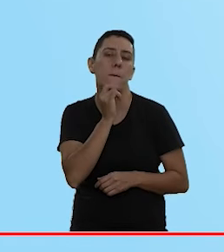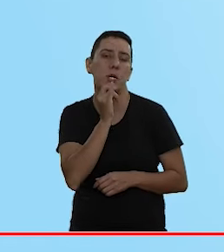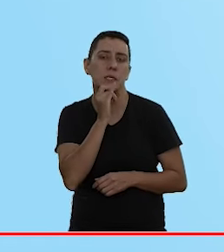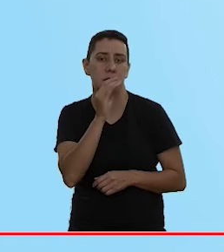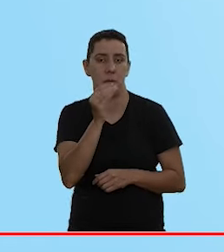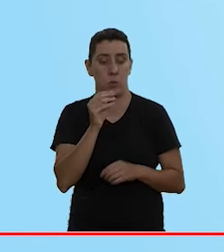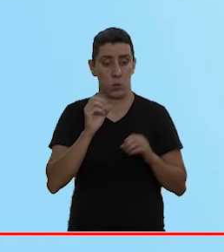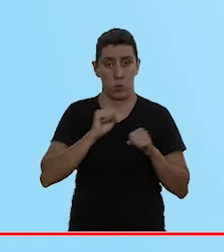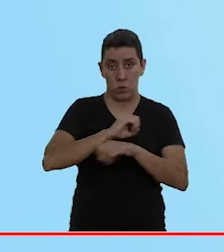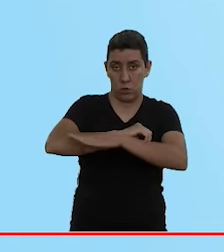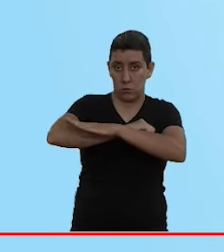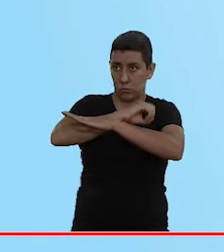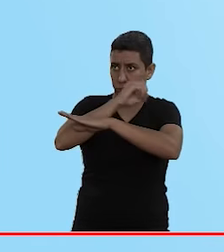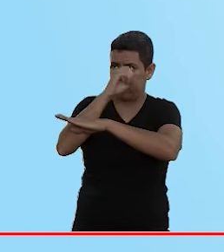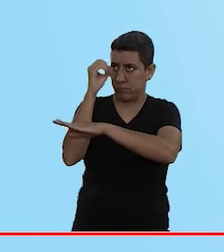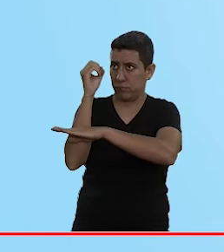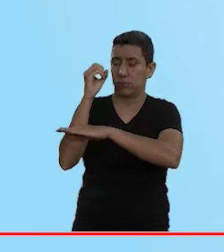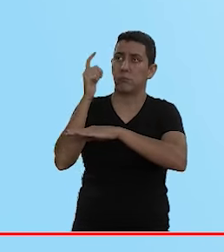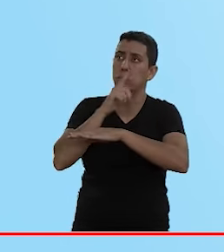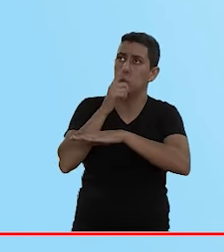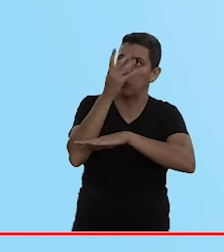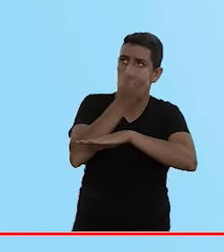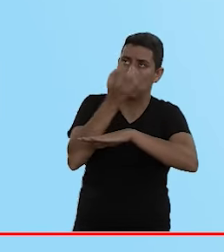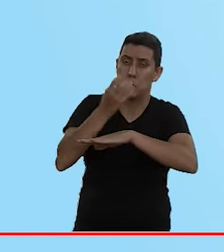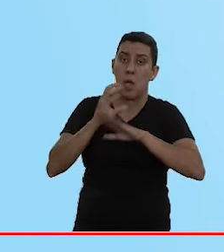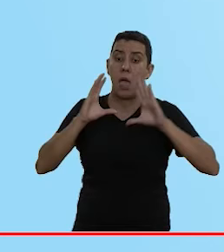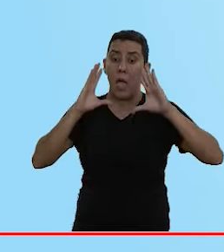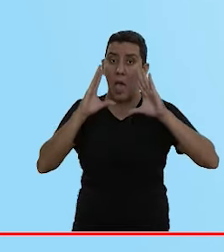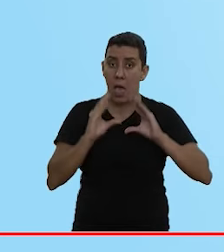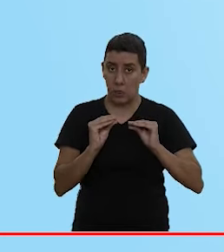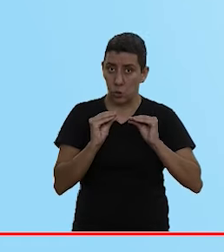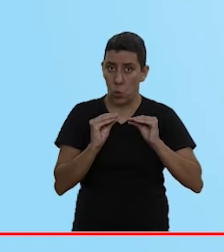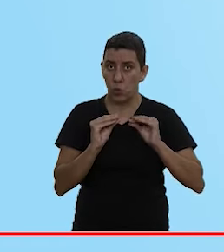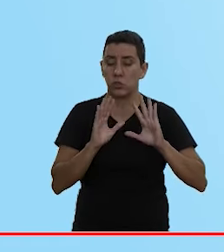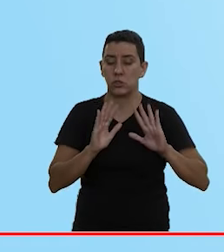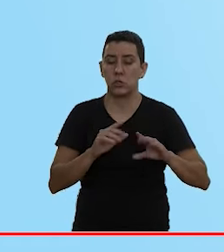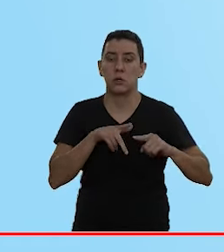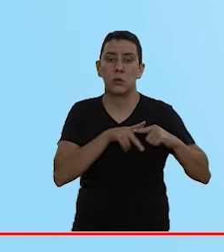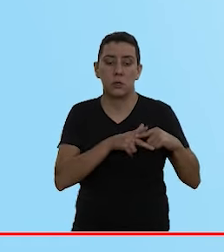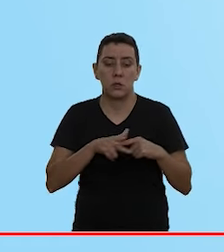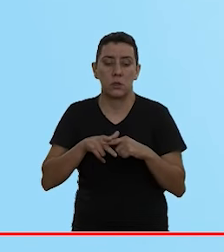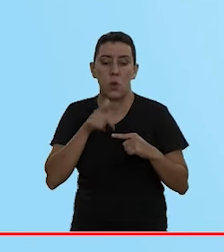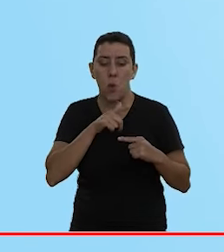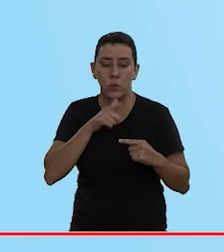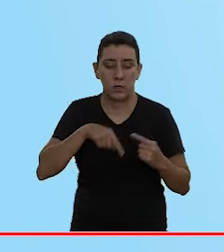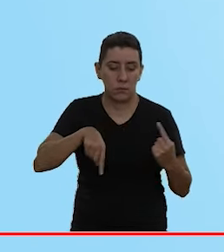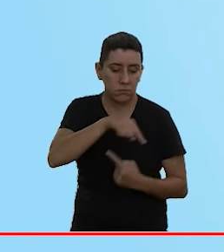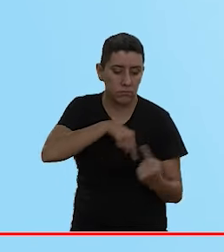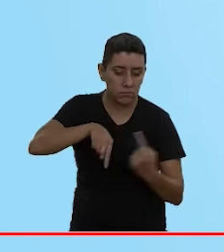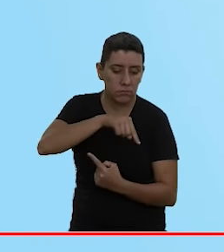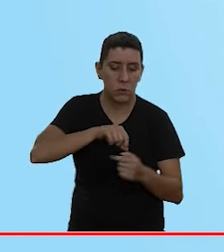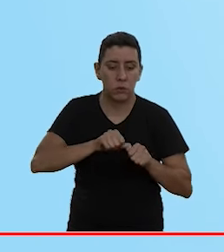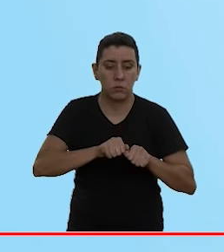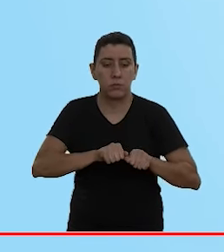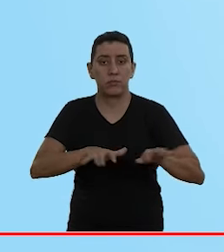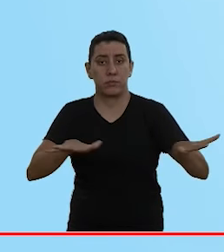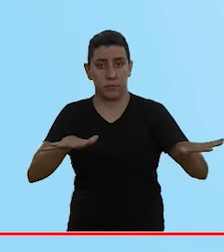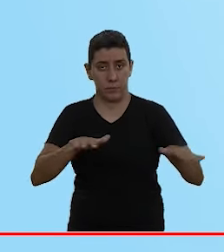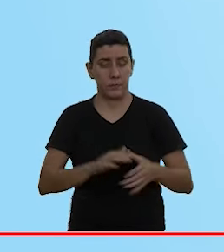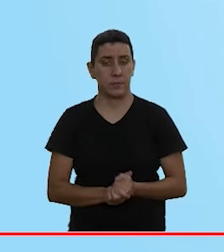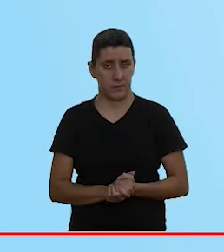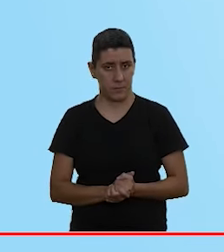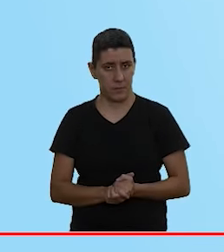módulos sofram a degradação PID durante o dia e façam essa recuperação. Então a gente observa aqui no gráfico à